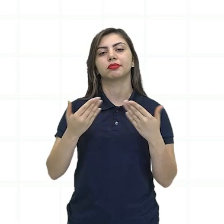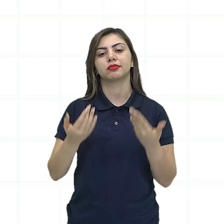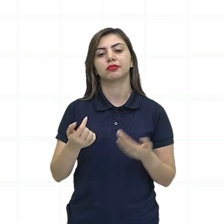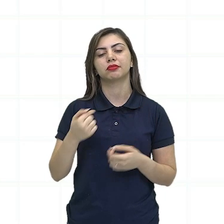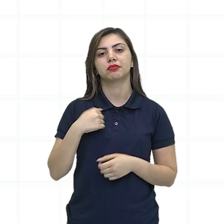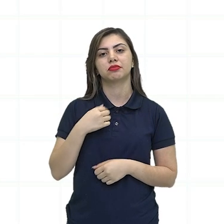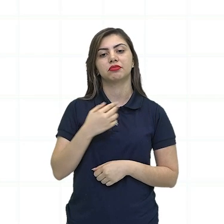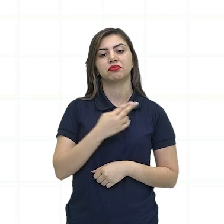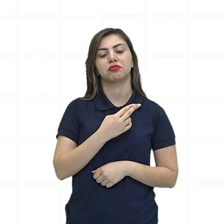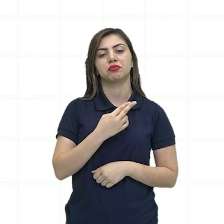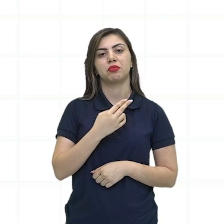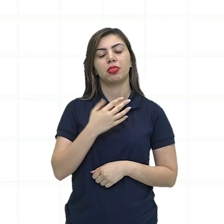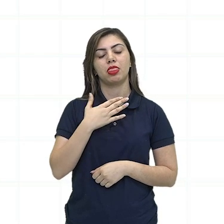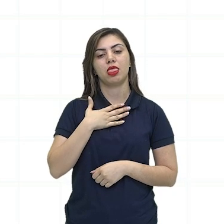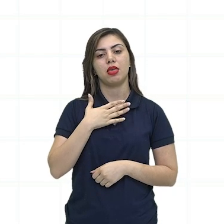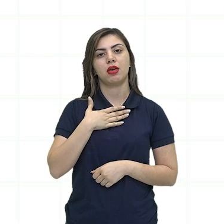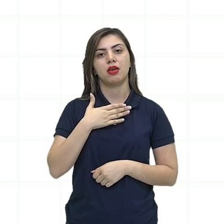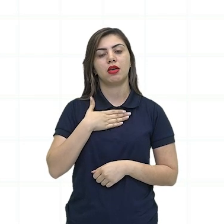Manaus. Ok?